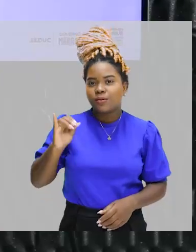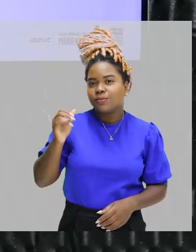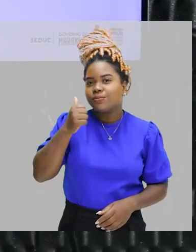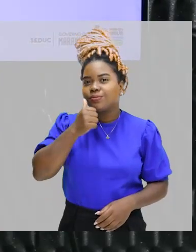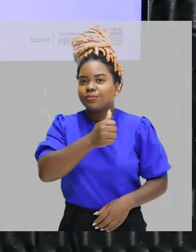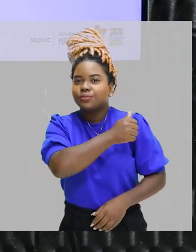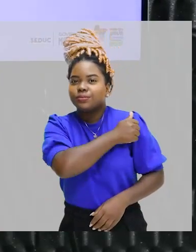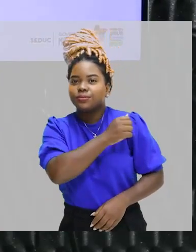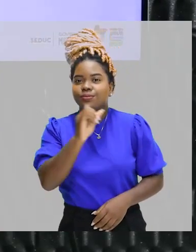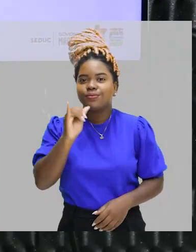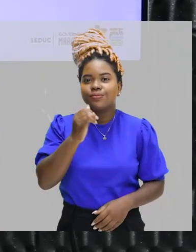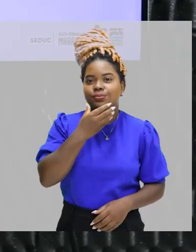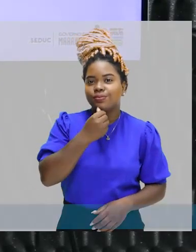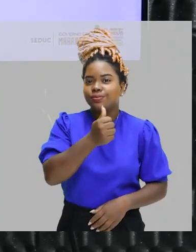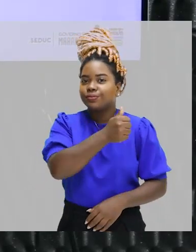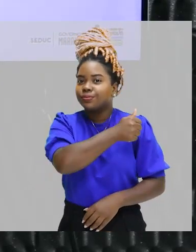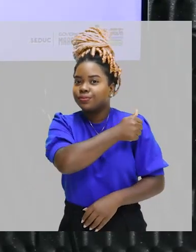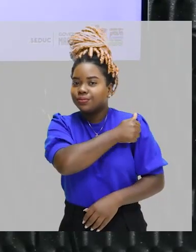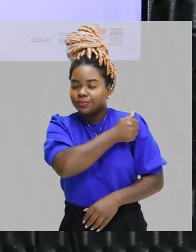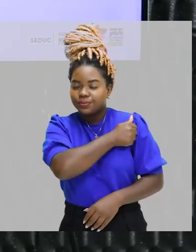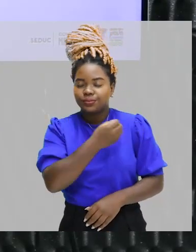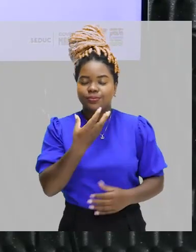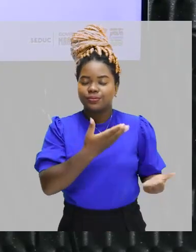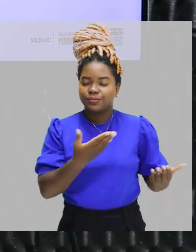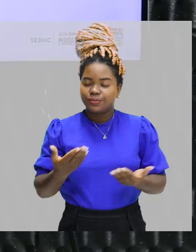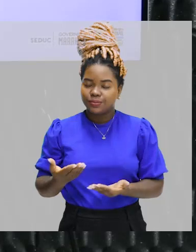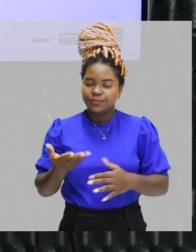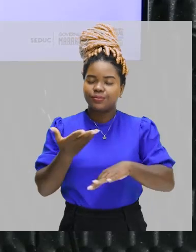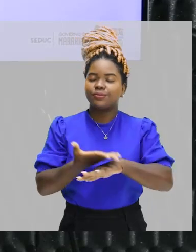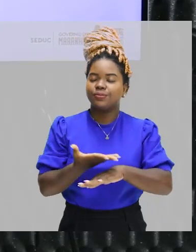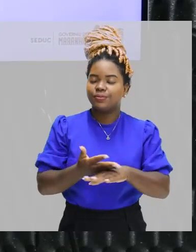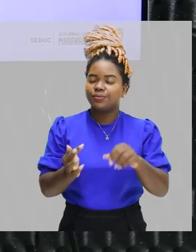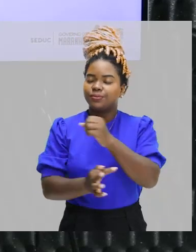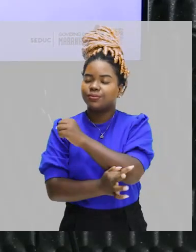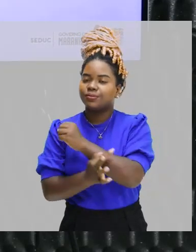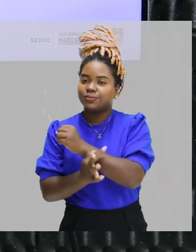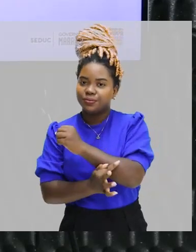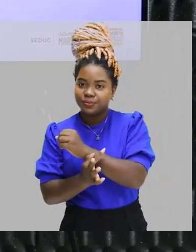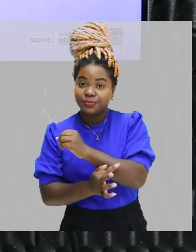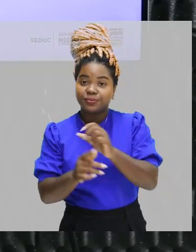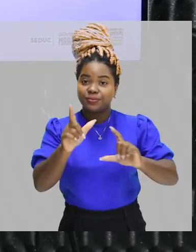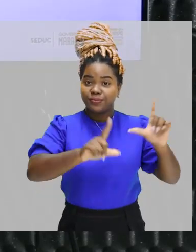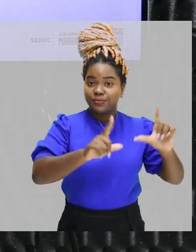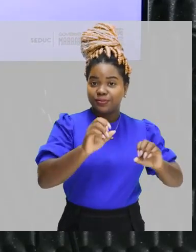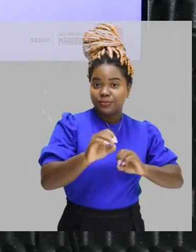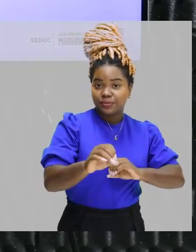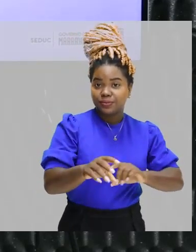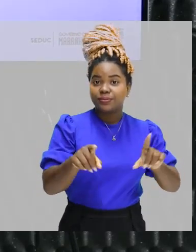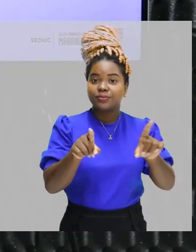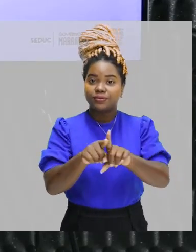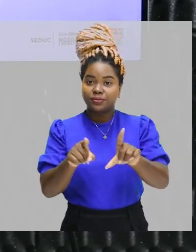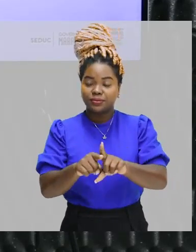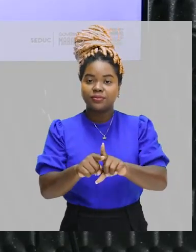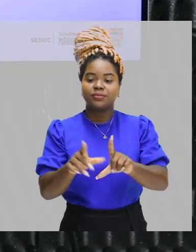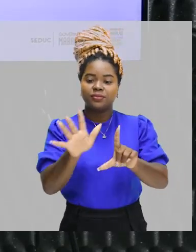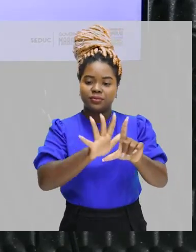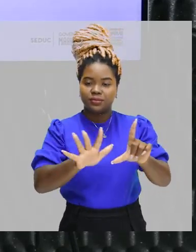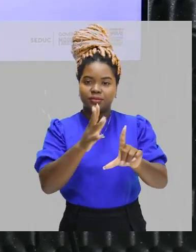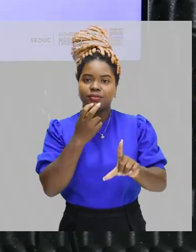Olá, aluna. Olá, aluno. Seja bem-vindo a mais uma aula de física, aqui pela TV Educação e também pela plataforma Gonçalves